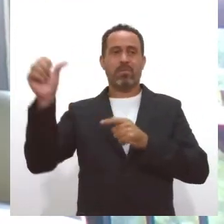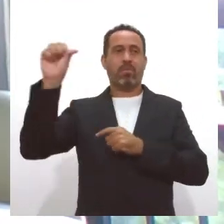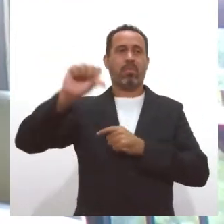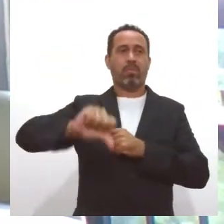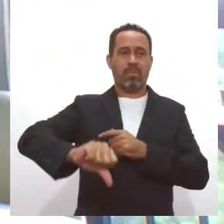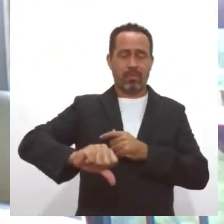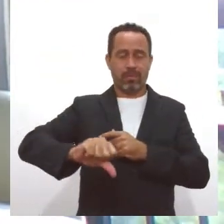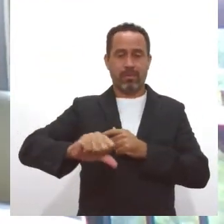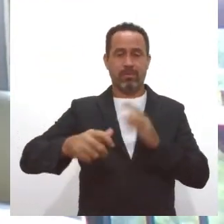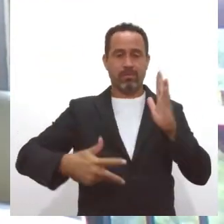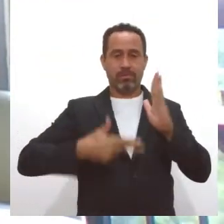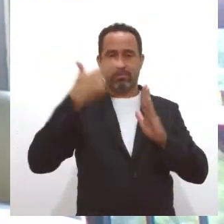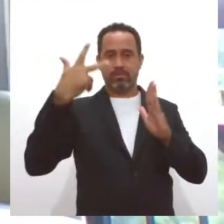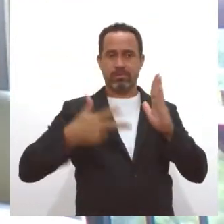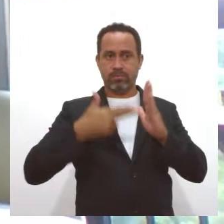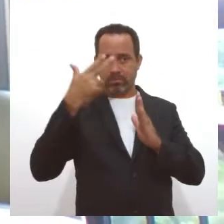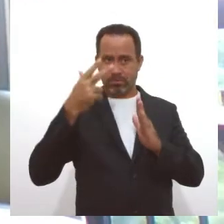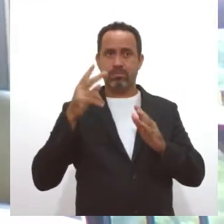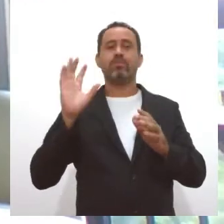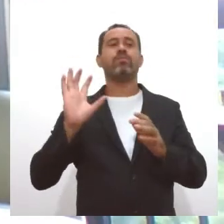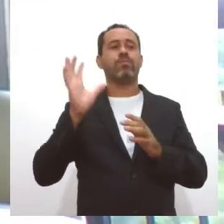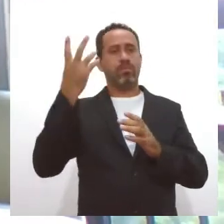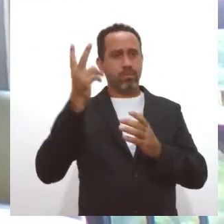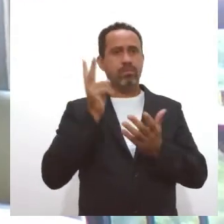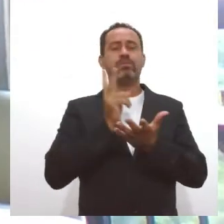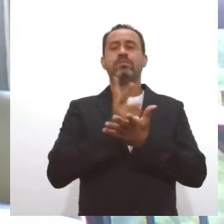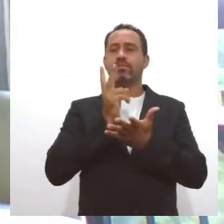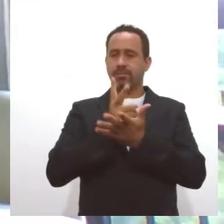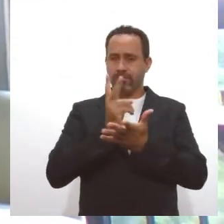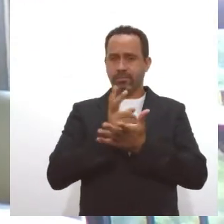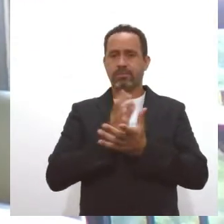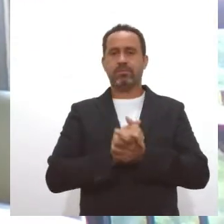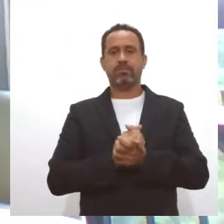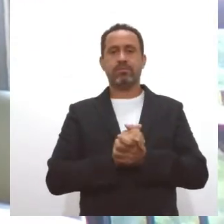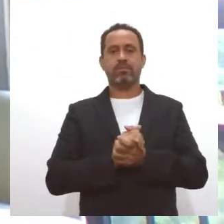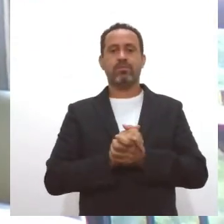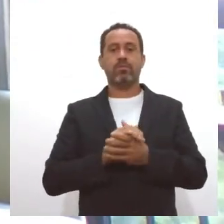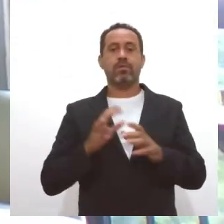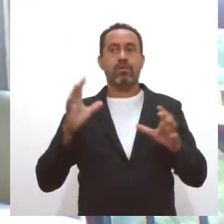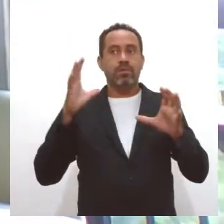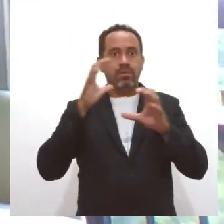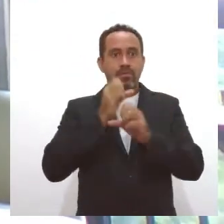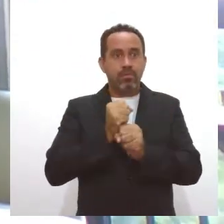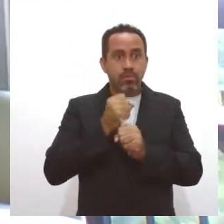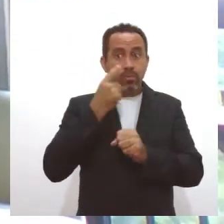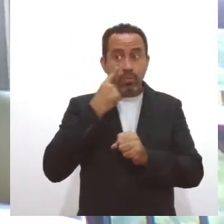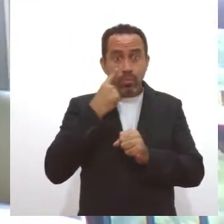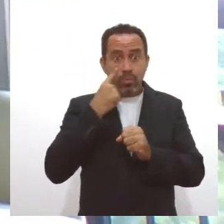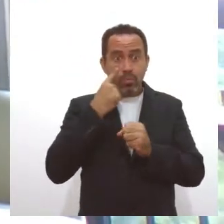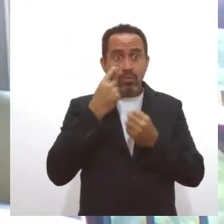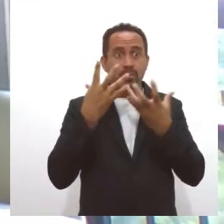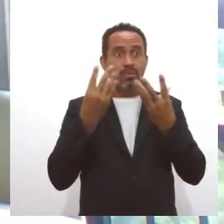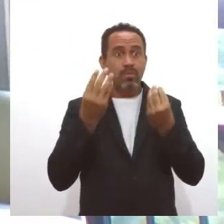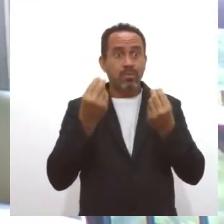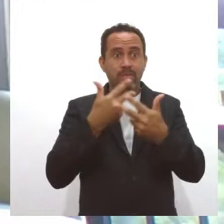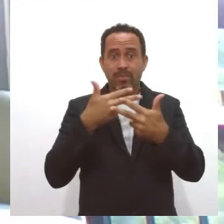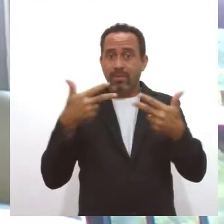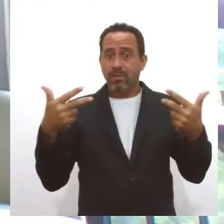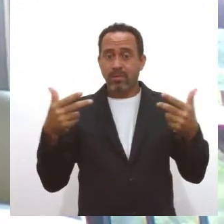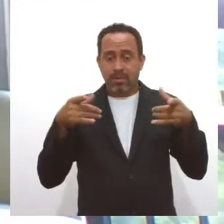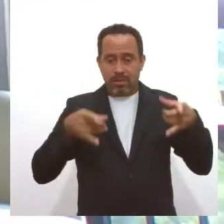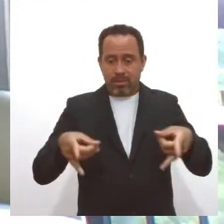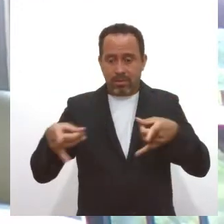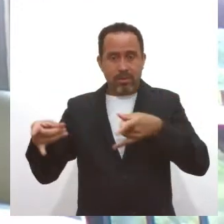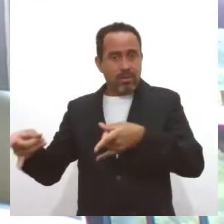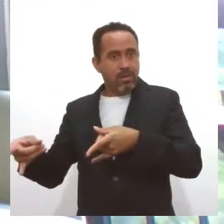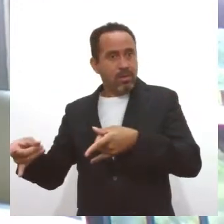de urgência e emergência, elas continuam ocorrendo, né? Então, quando você soma tudo isso, né, você precisa ter leitos